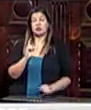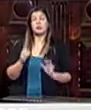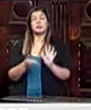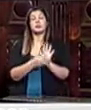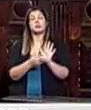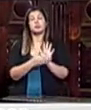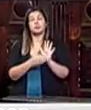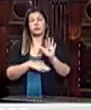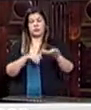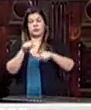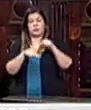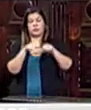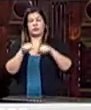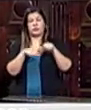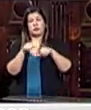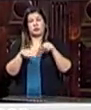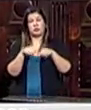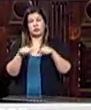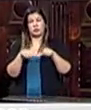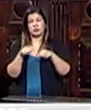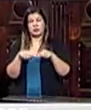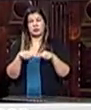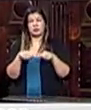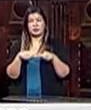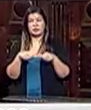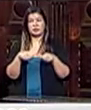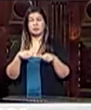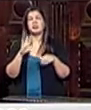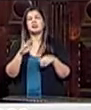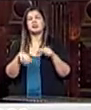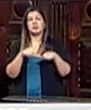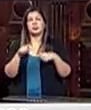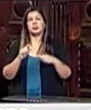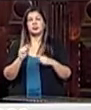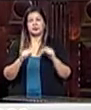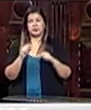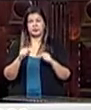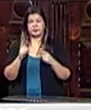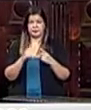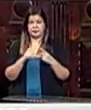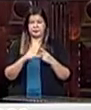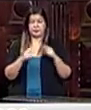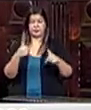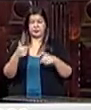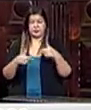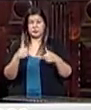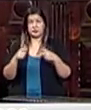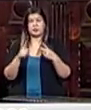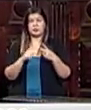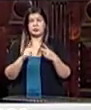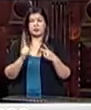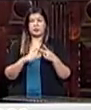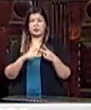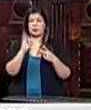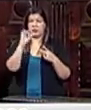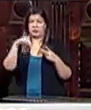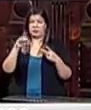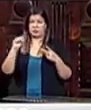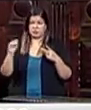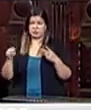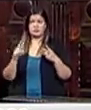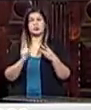propondo as reformas. Quais reformas? Reforma trabalhista, reforma da